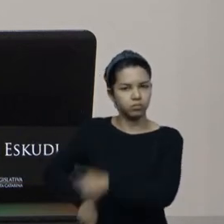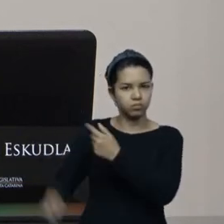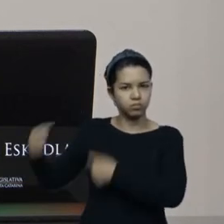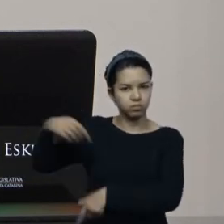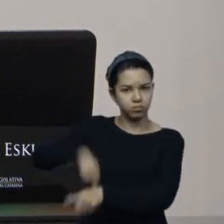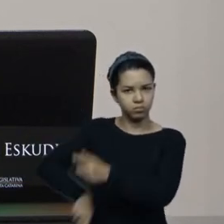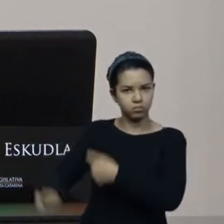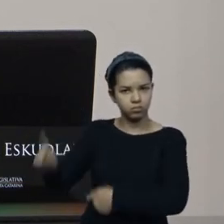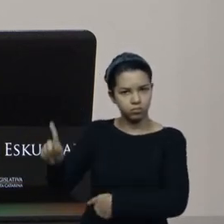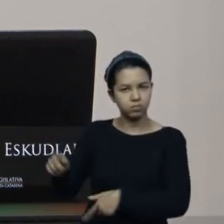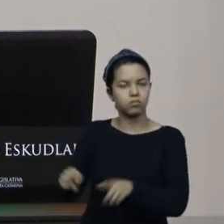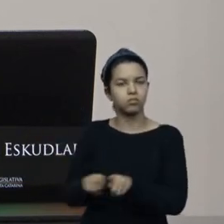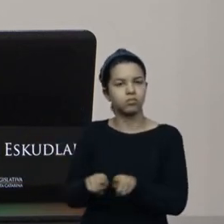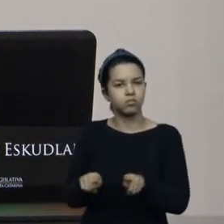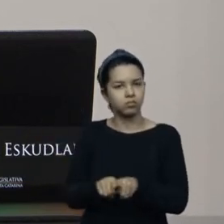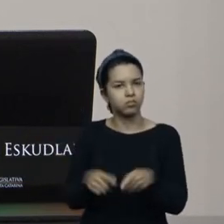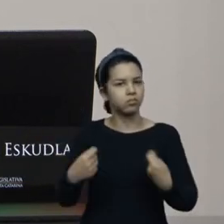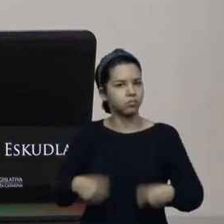fazer